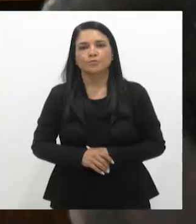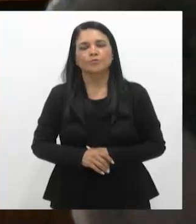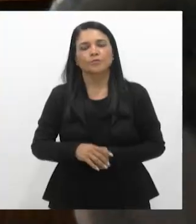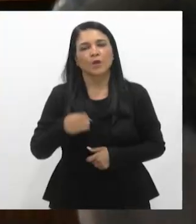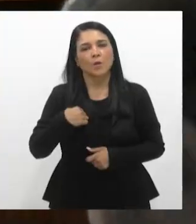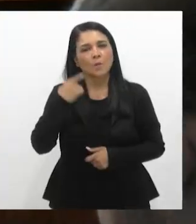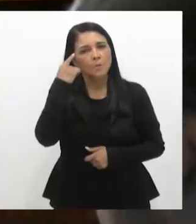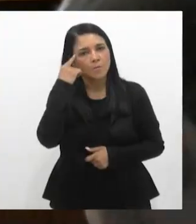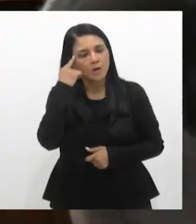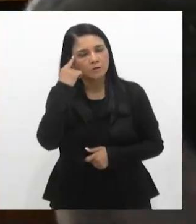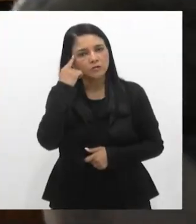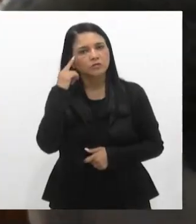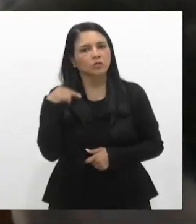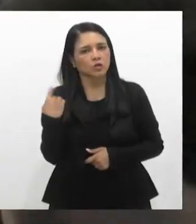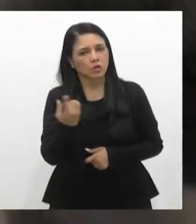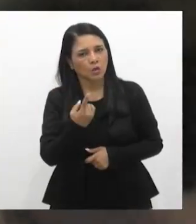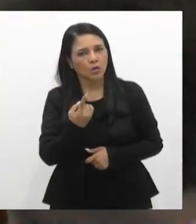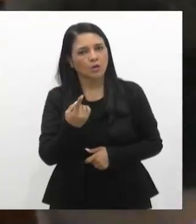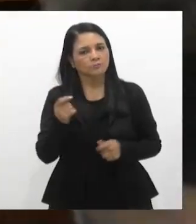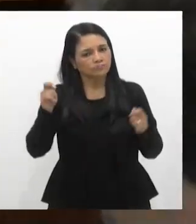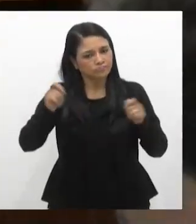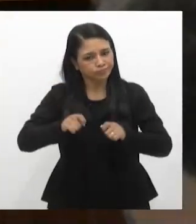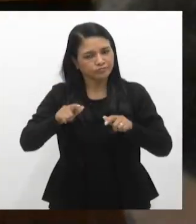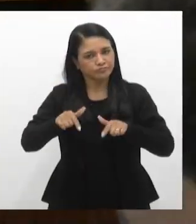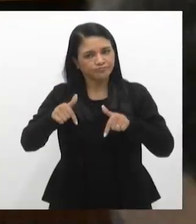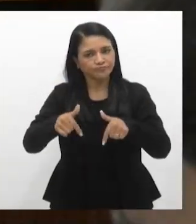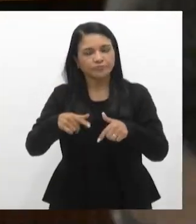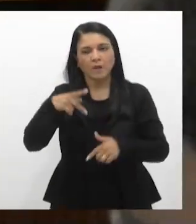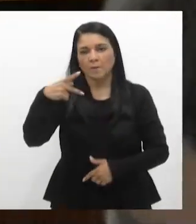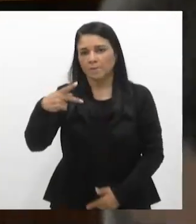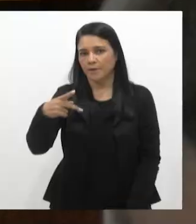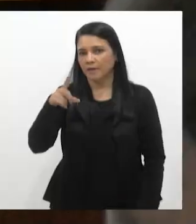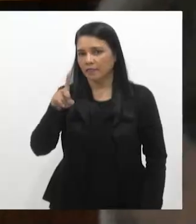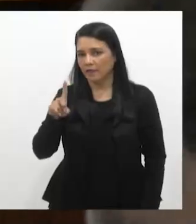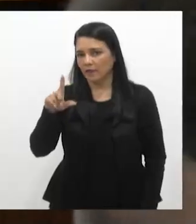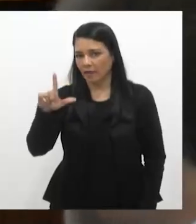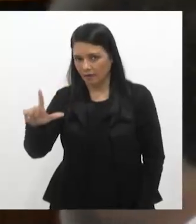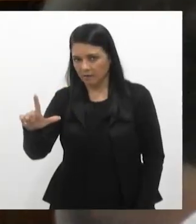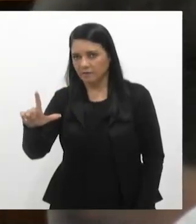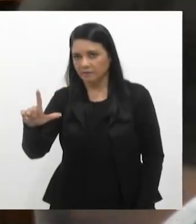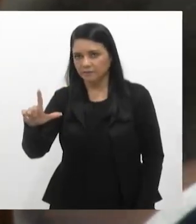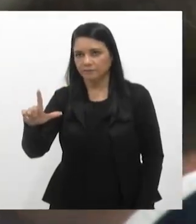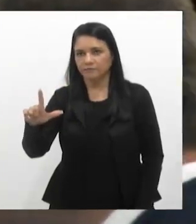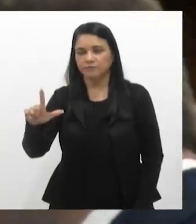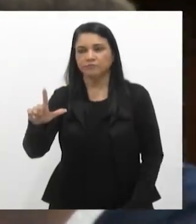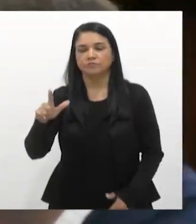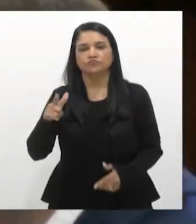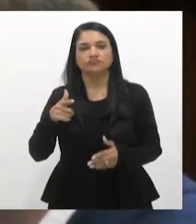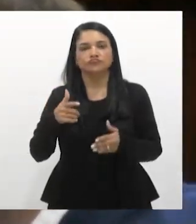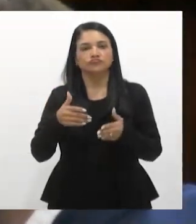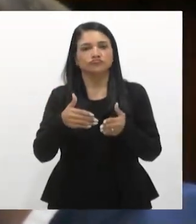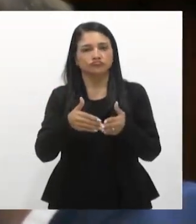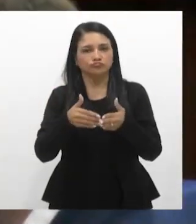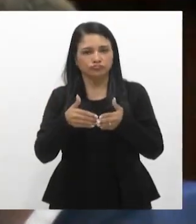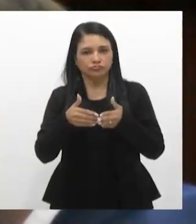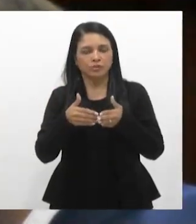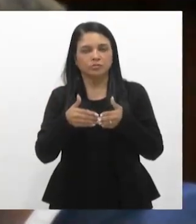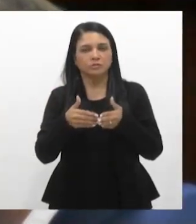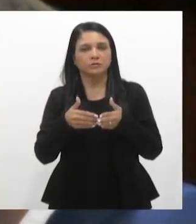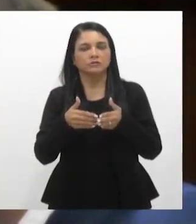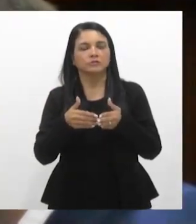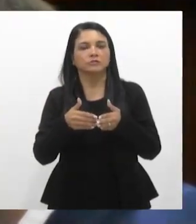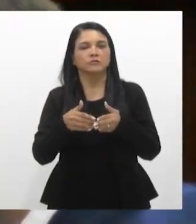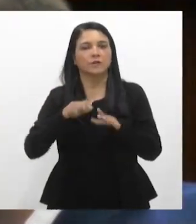tem instrumentos como PDLs para sustar, inclusive licenças ambientais de exploração